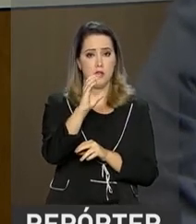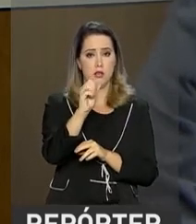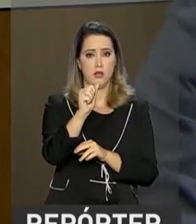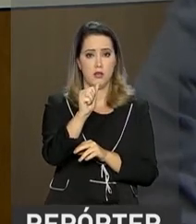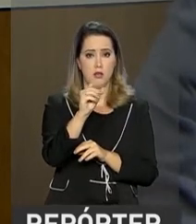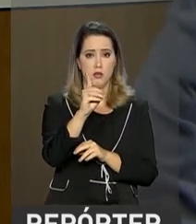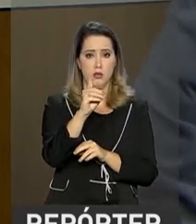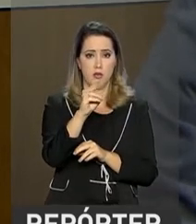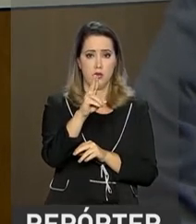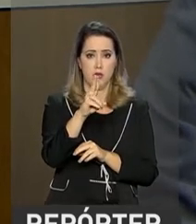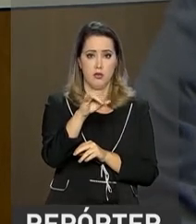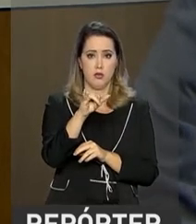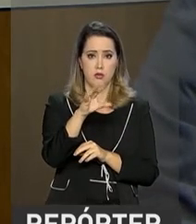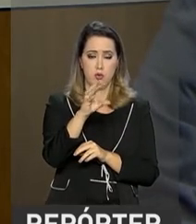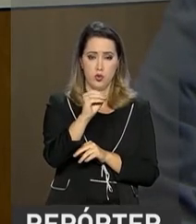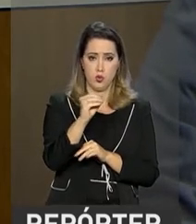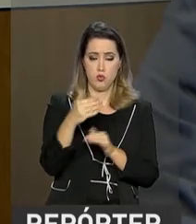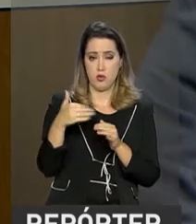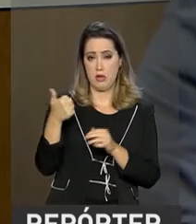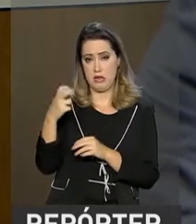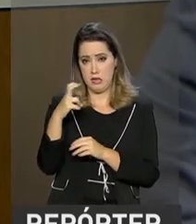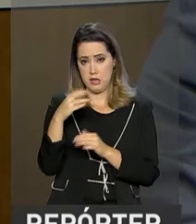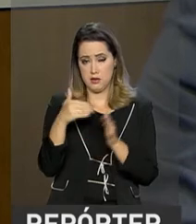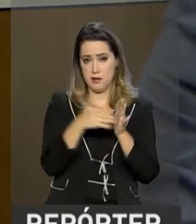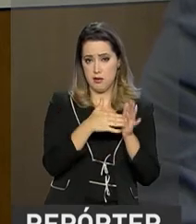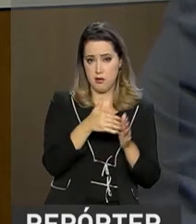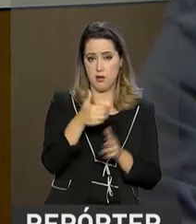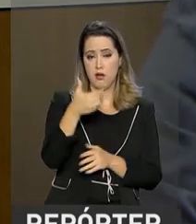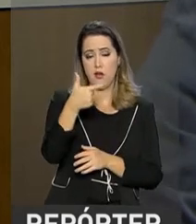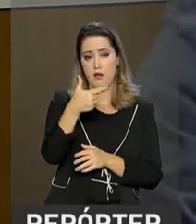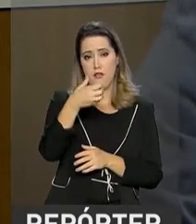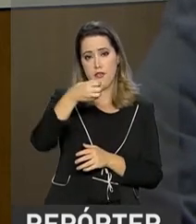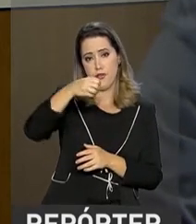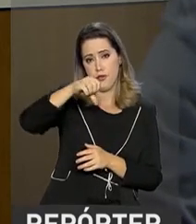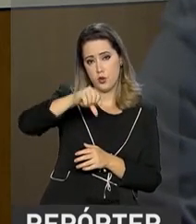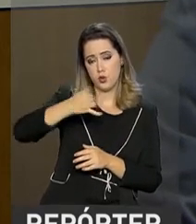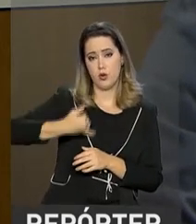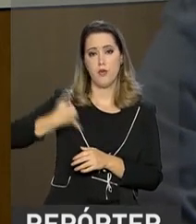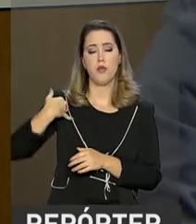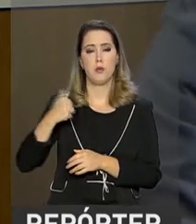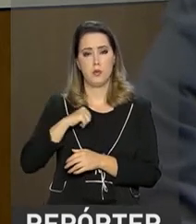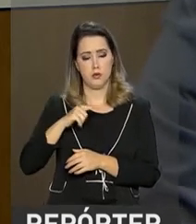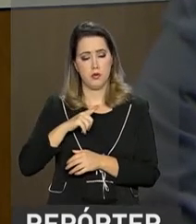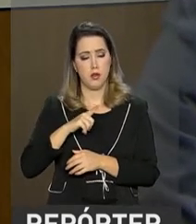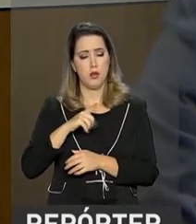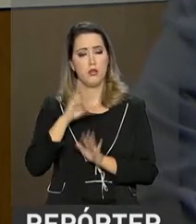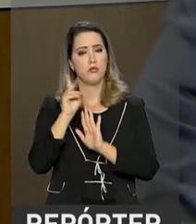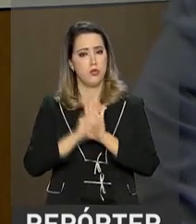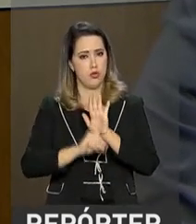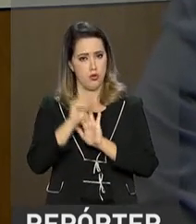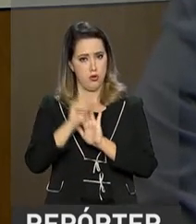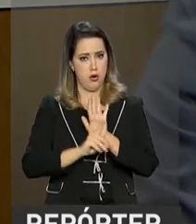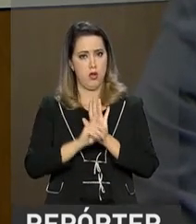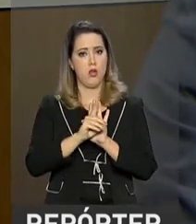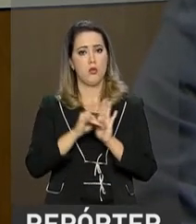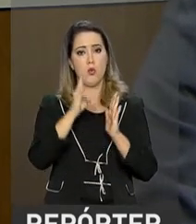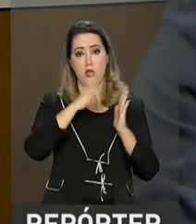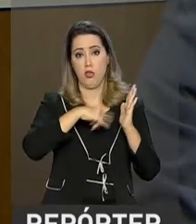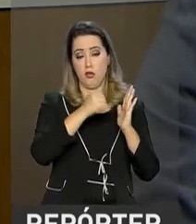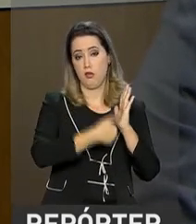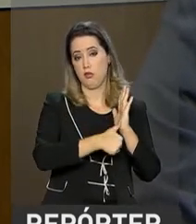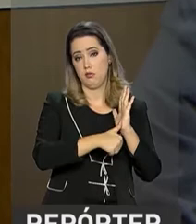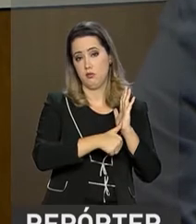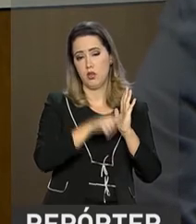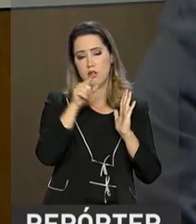nessa faixa etária de 15 a 29 anos que ele tem direito à identidade jovem e é muito fácil você terá acesso a